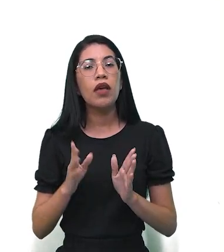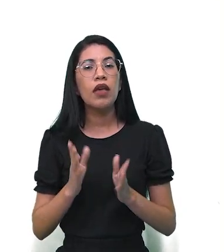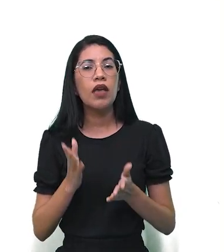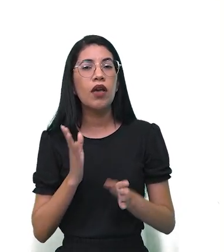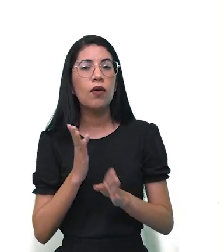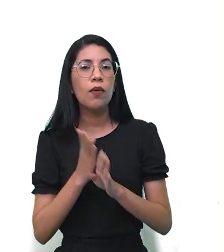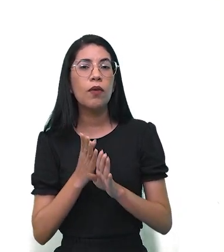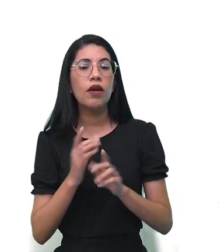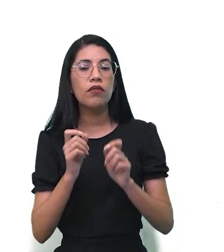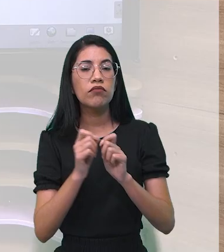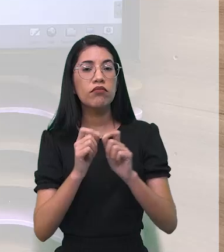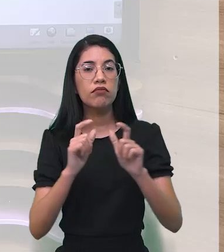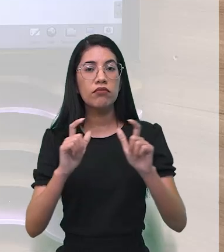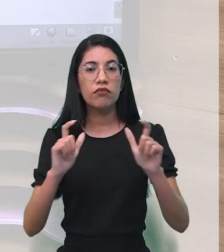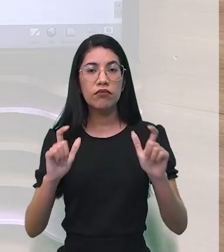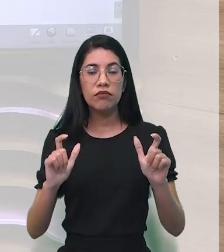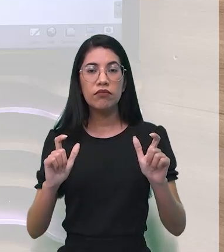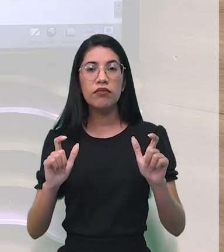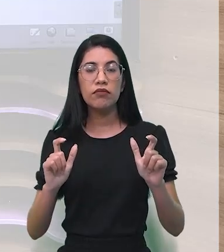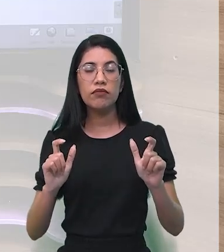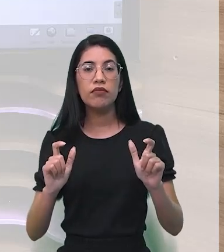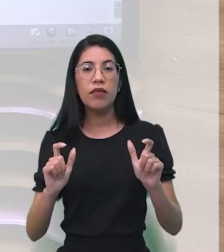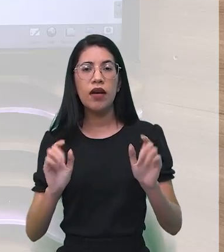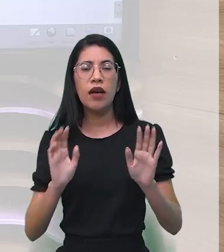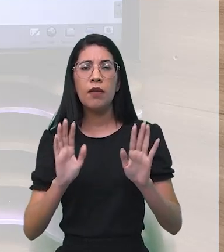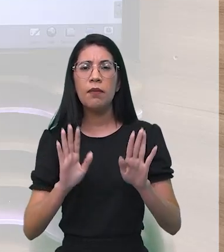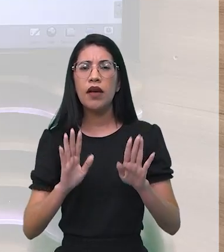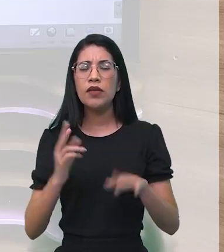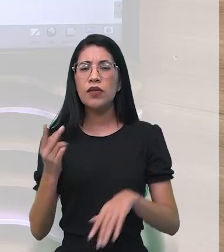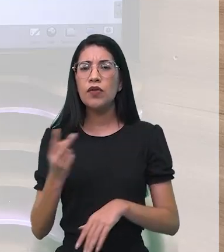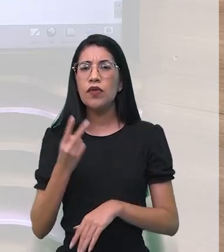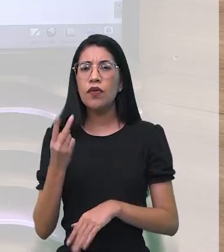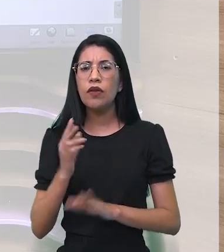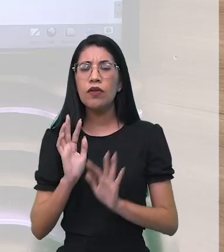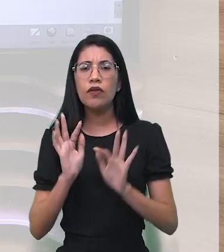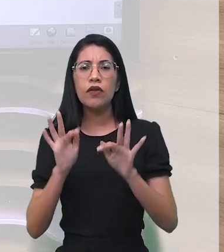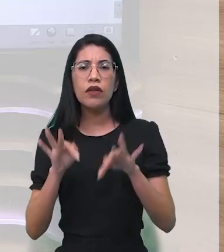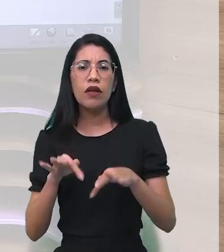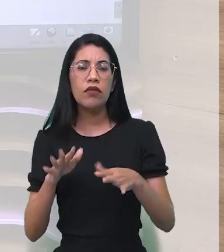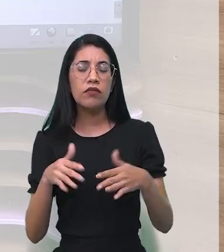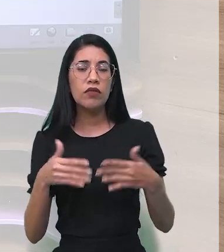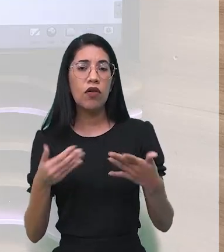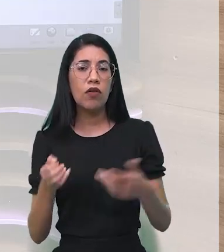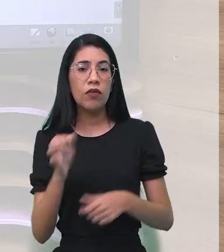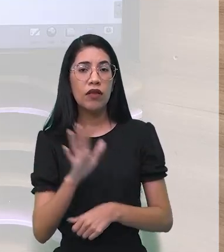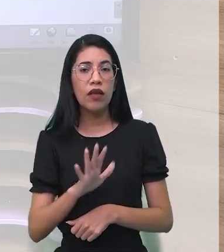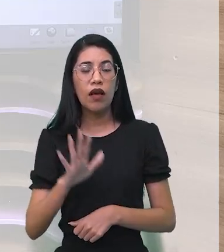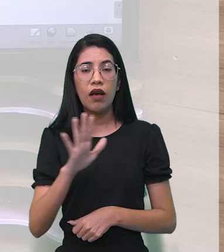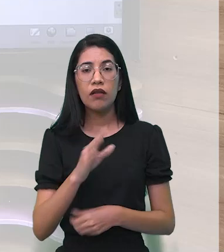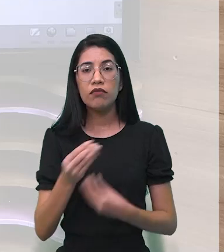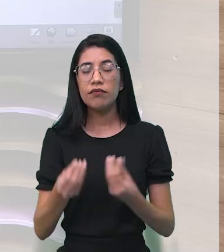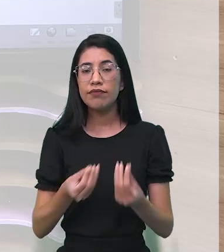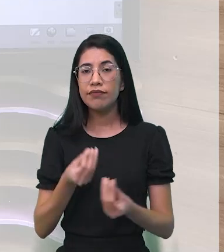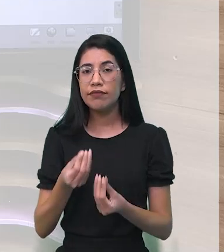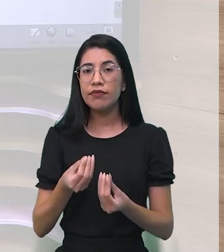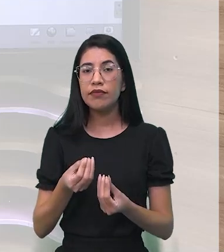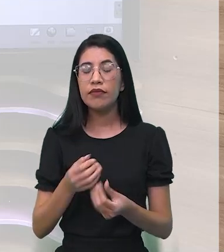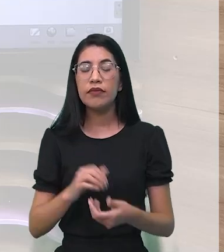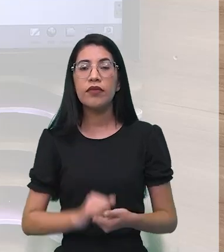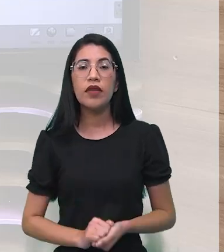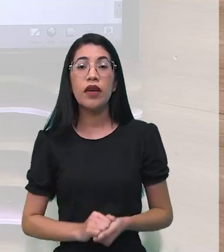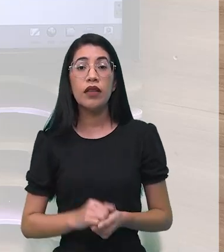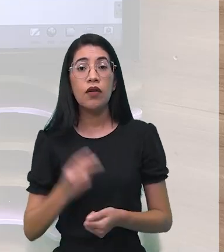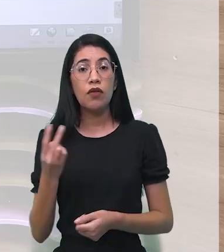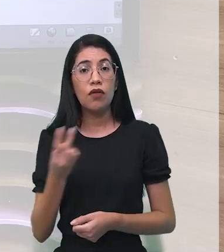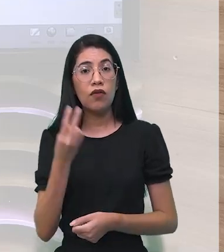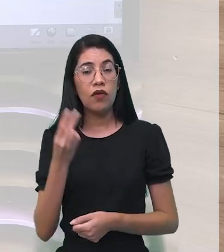numa expressão, mas qual é o valor, afinal de contas, da área? O valor da área, ele